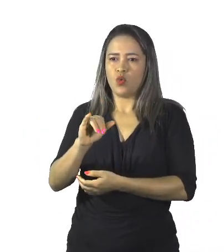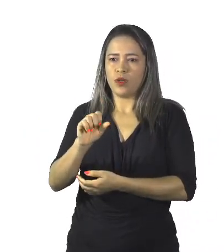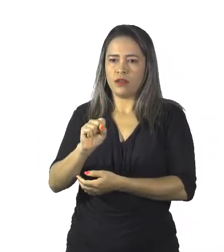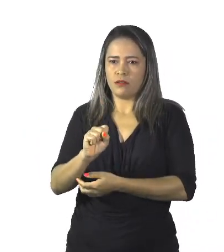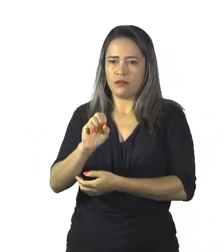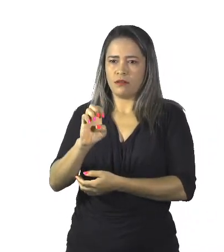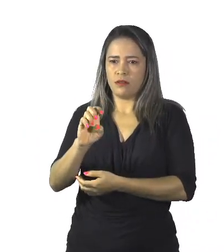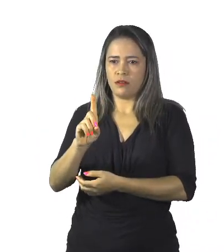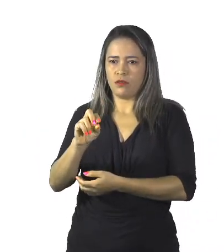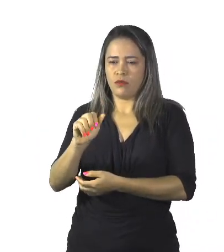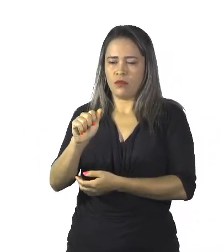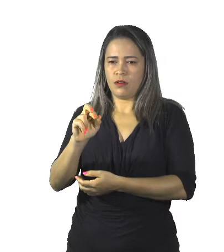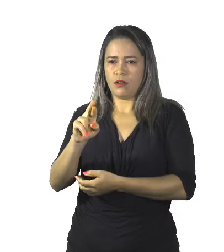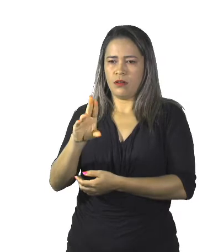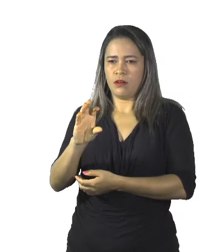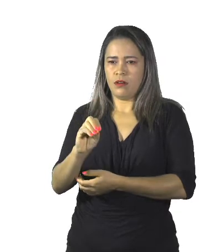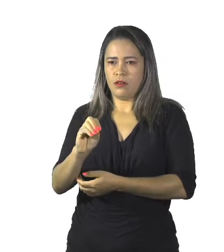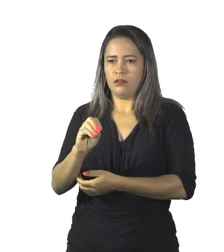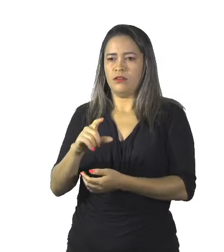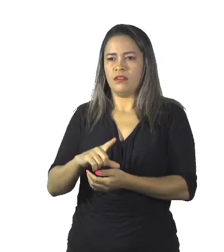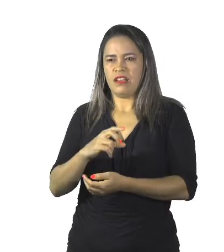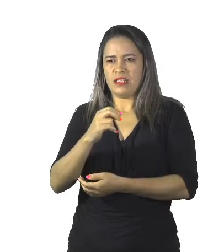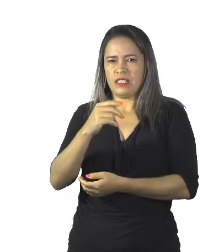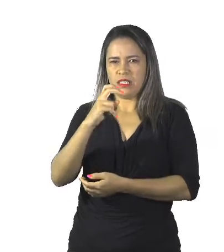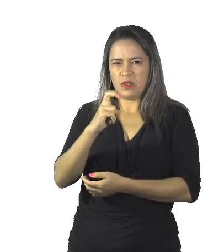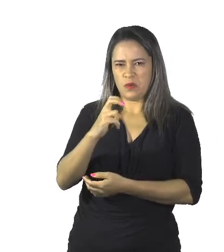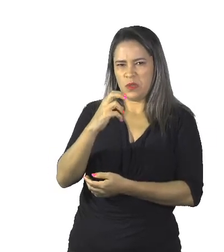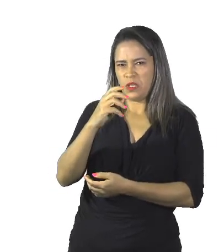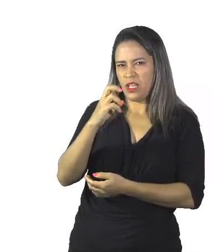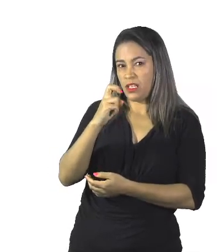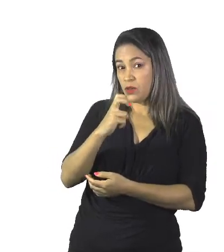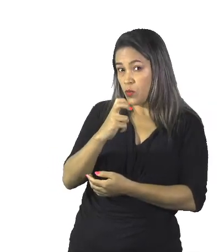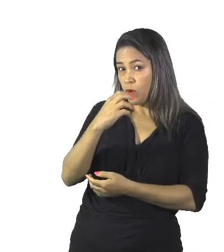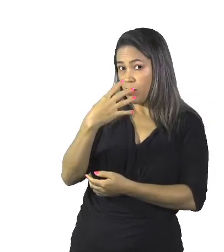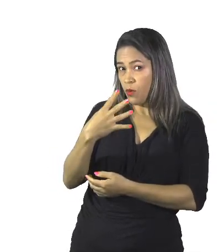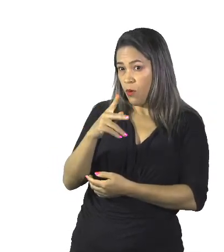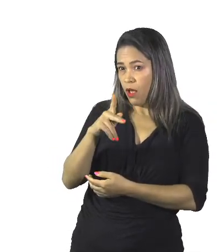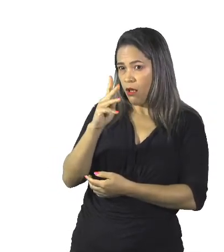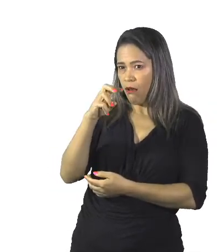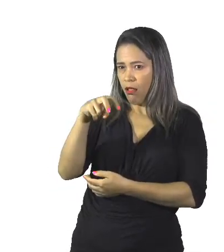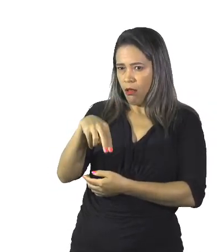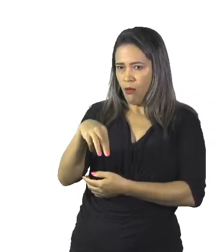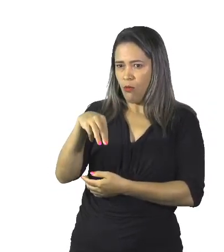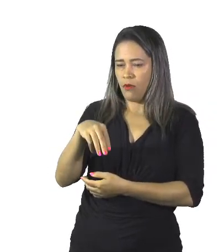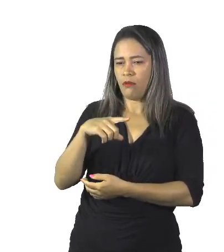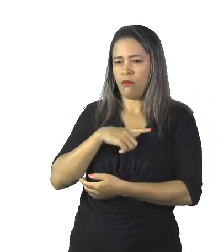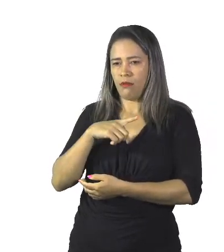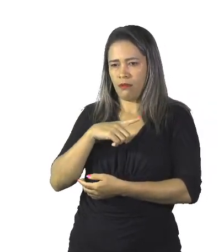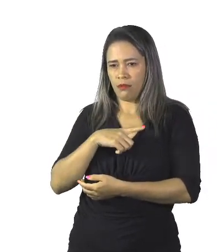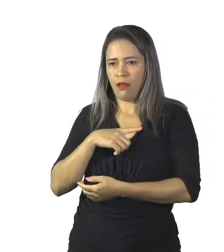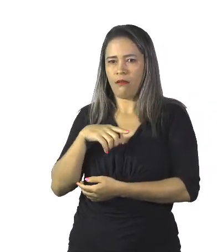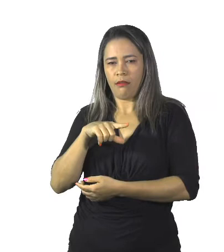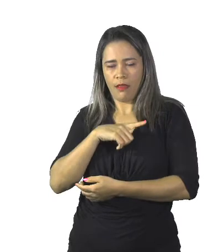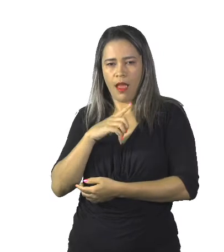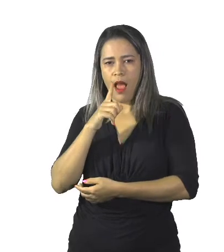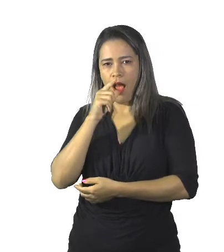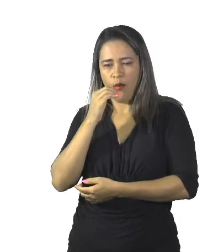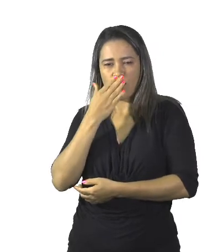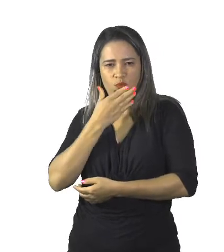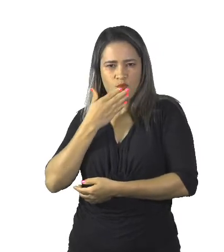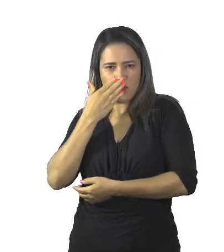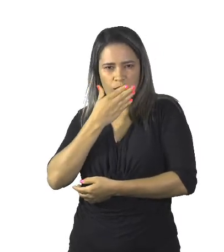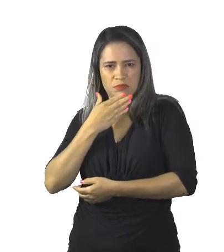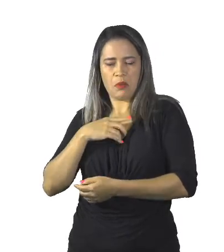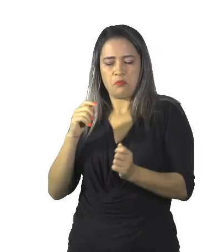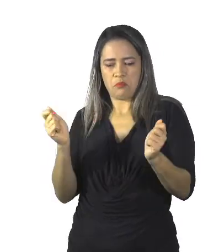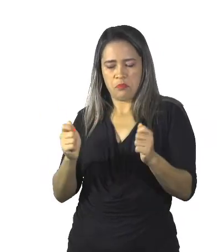quilômetros aí, né, de espelho de água, onde estão presentes as praias de água doce, e que é possível